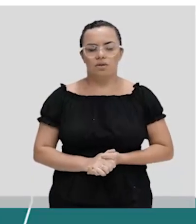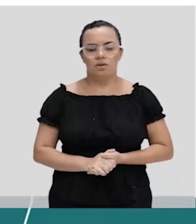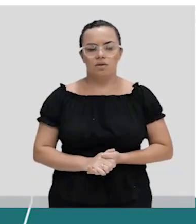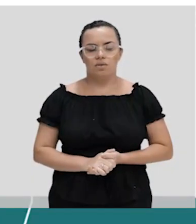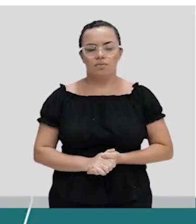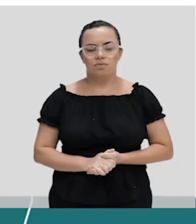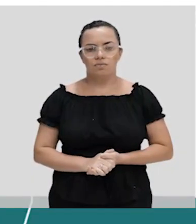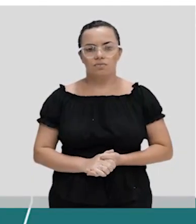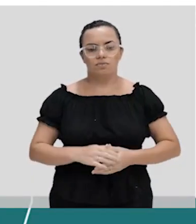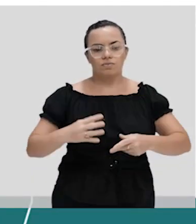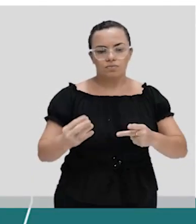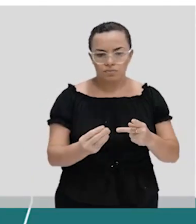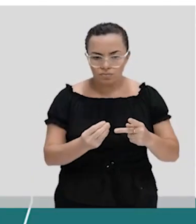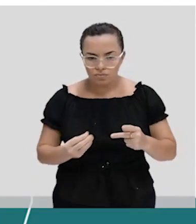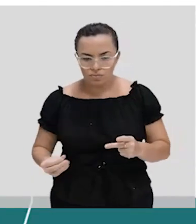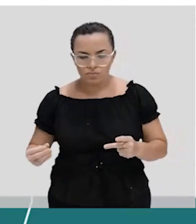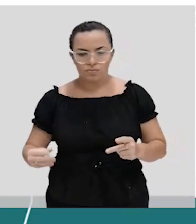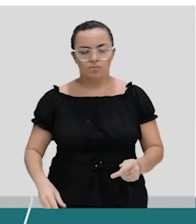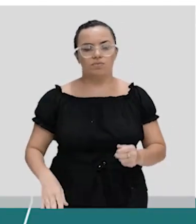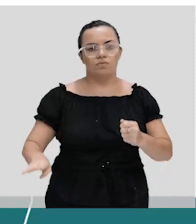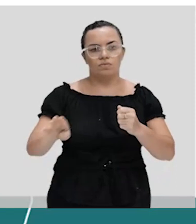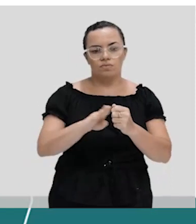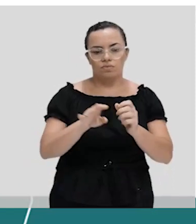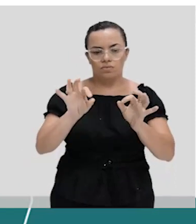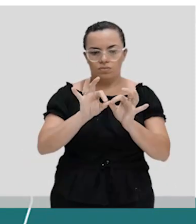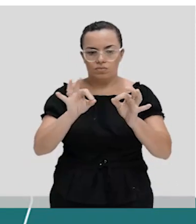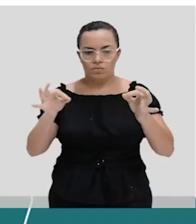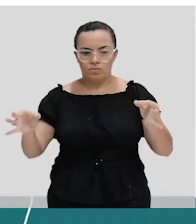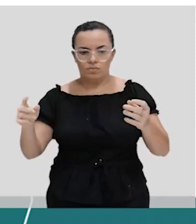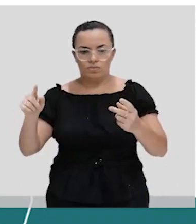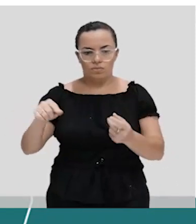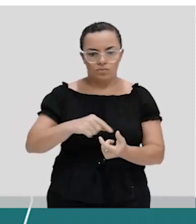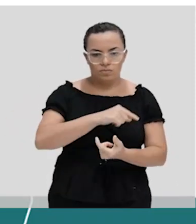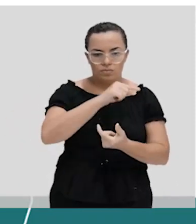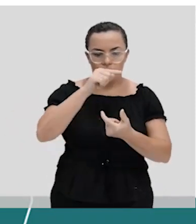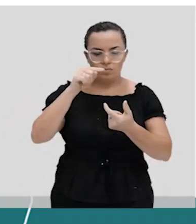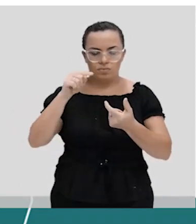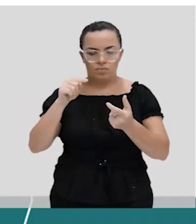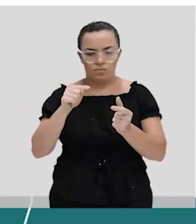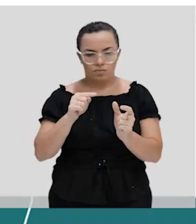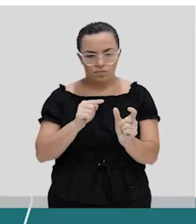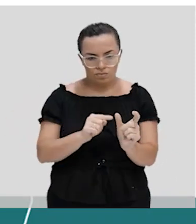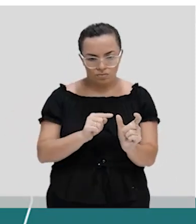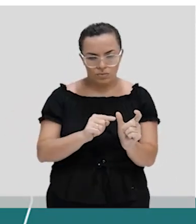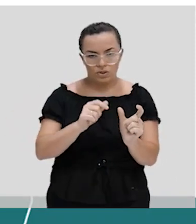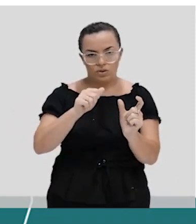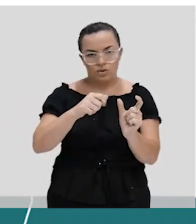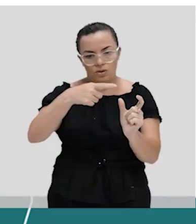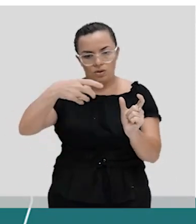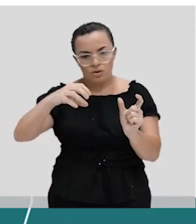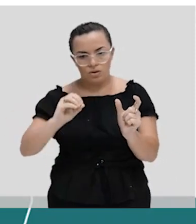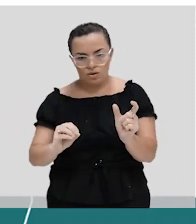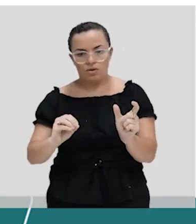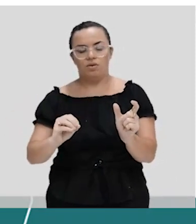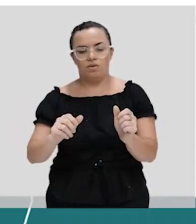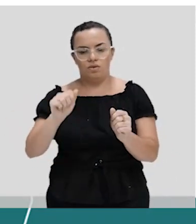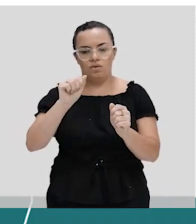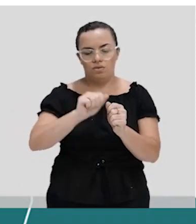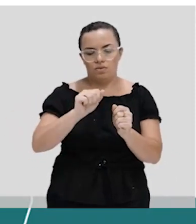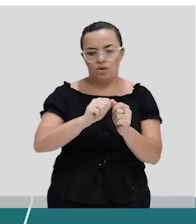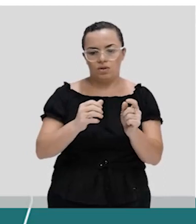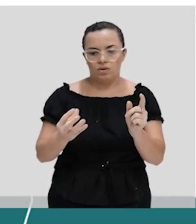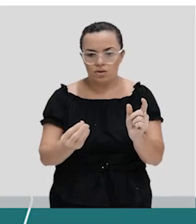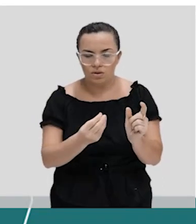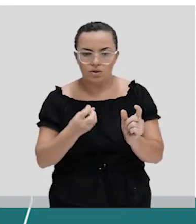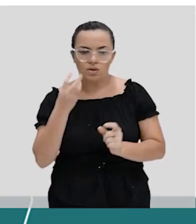simples. Os substantivos terminados em ão fazem o plural de 3 maneiras, substituindo o ão por